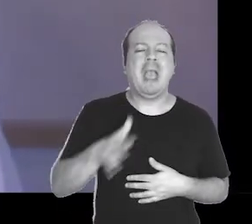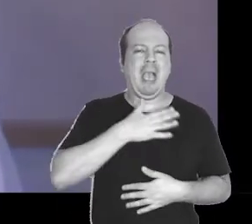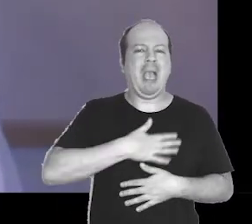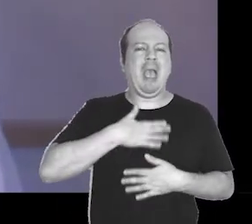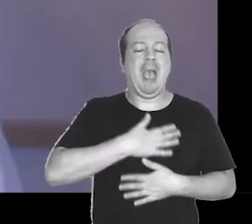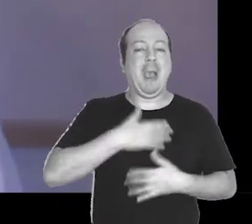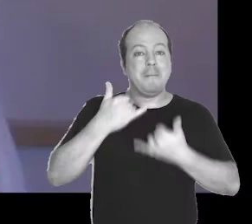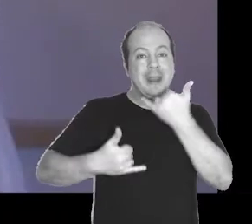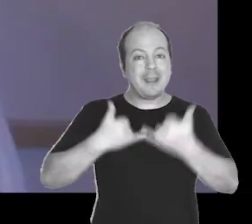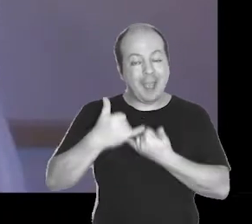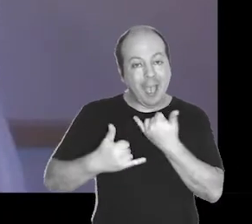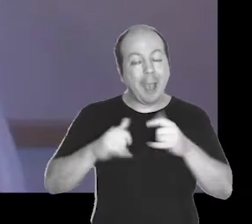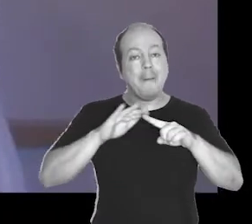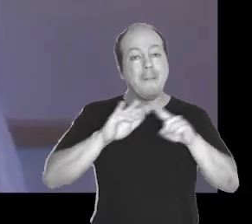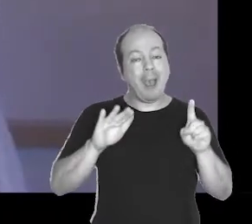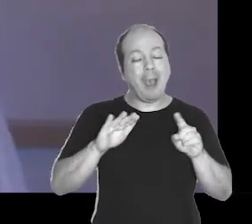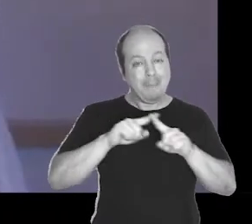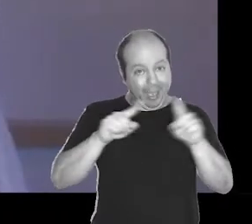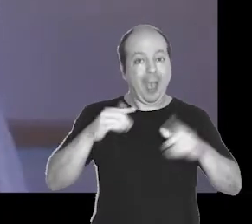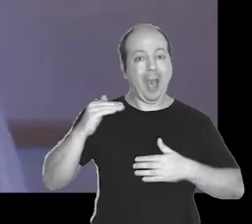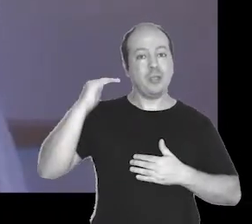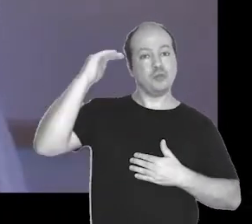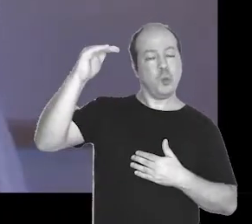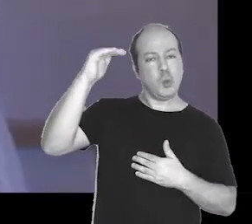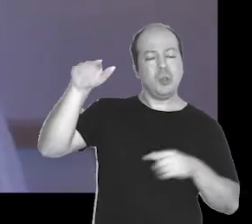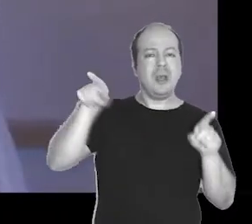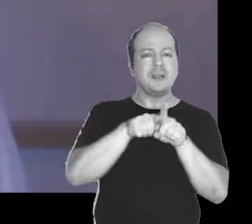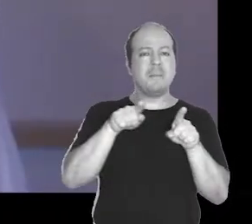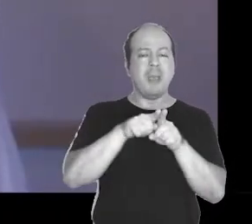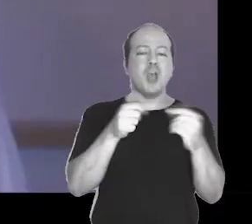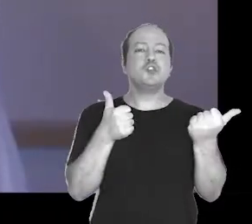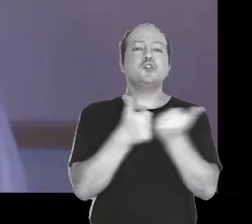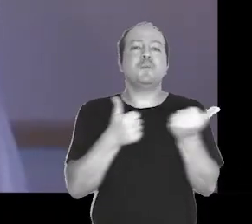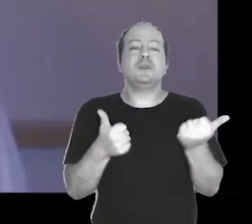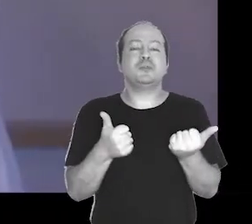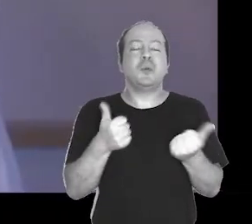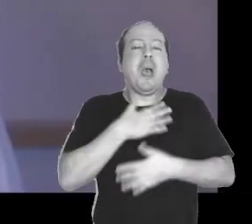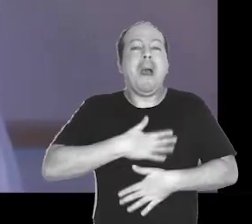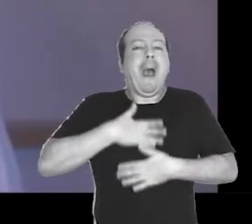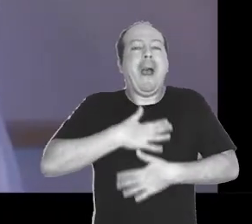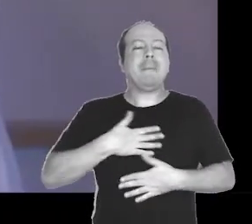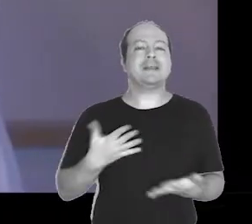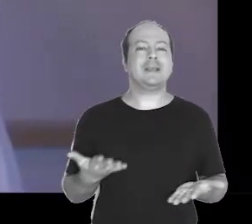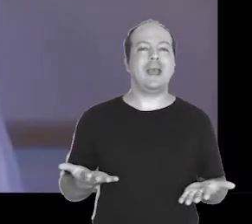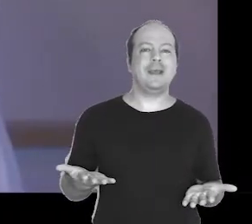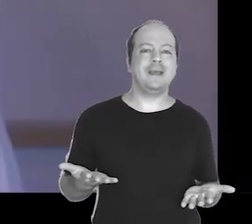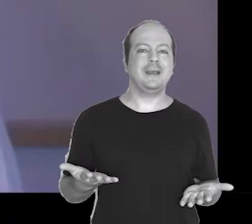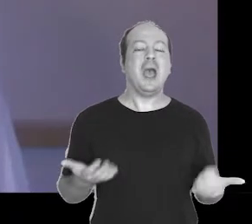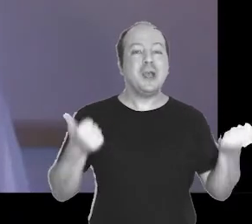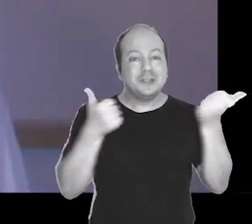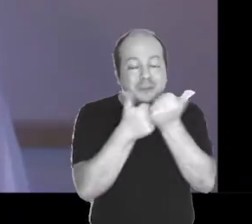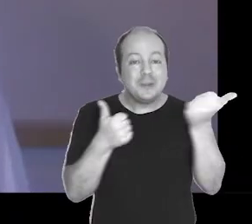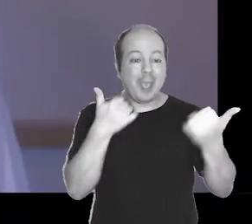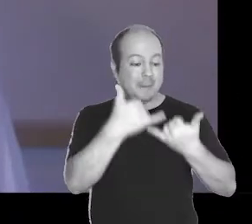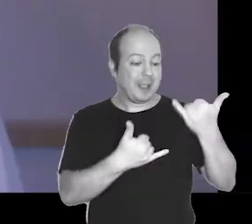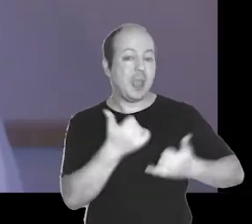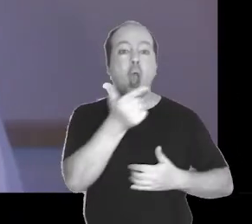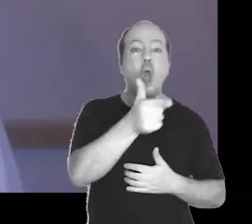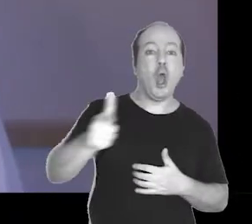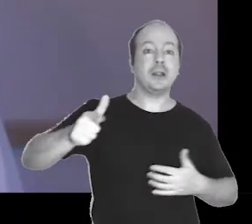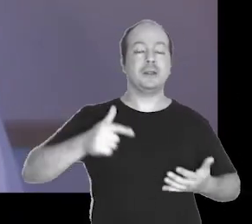mundo adulto é, na verdade, a formação de um substituto para esse prazer. Substituímos uma brincadeira pela